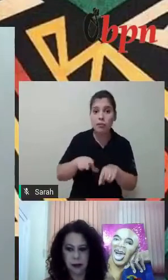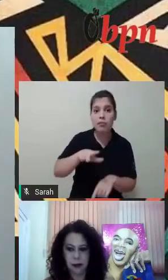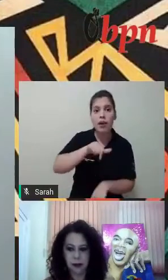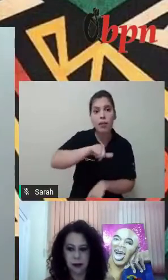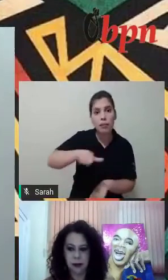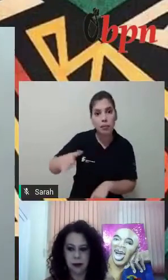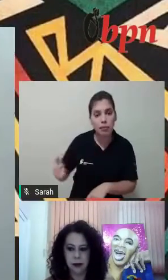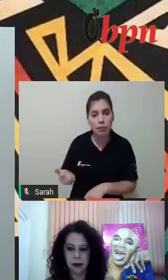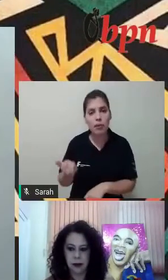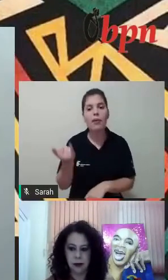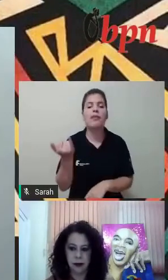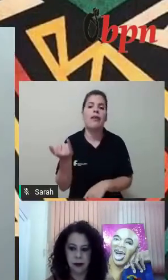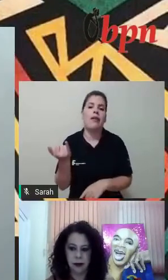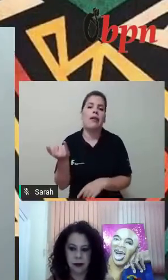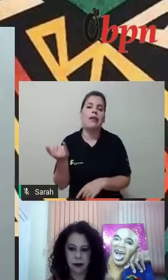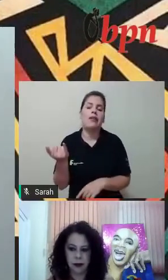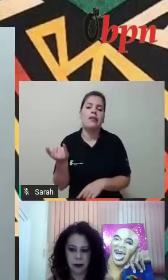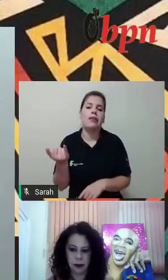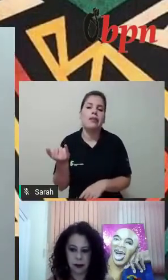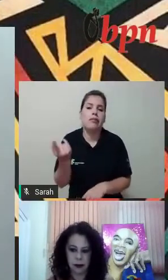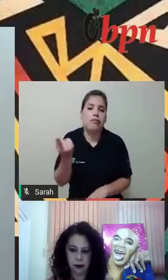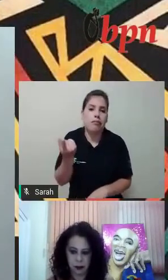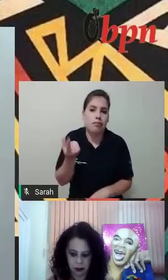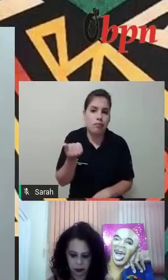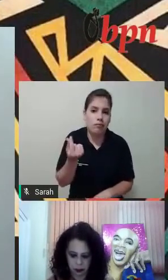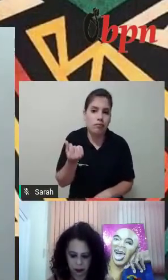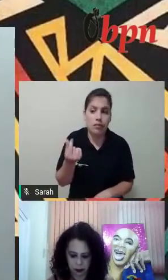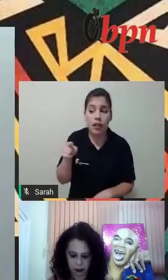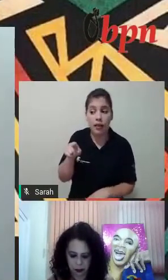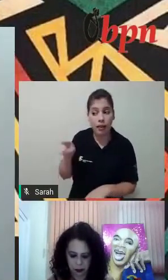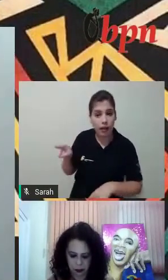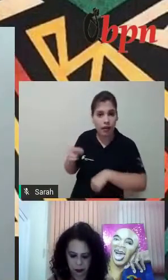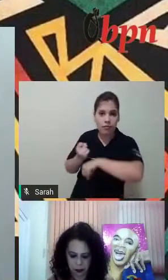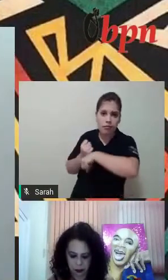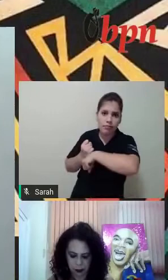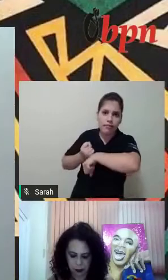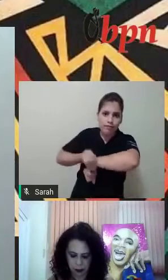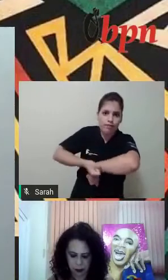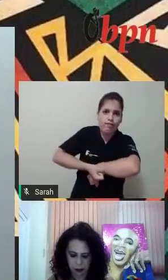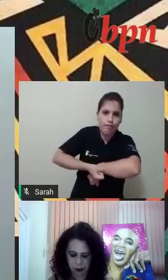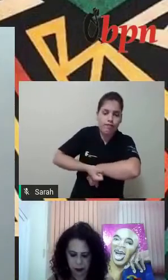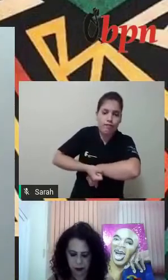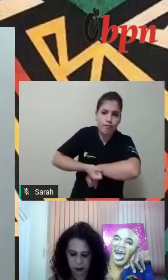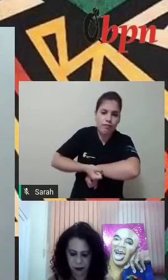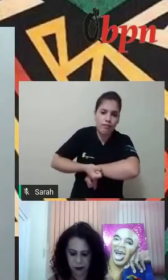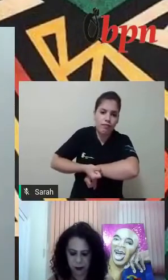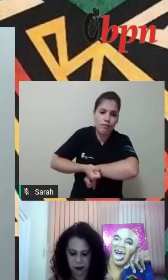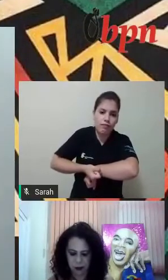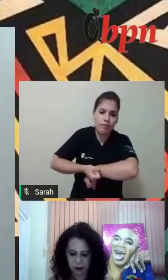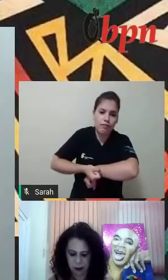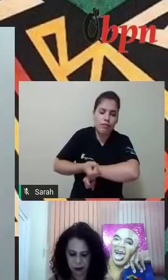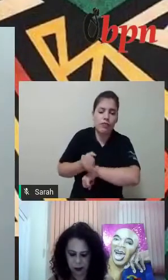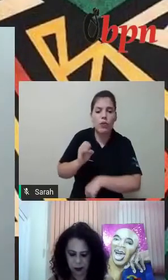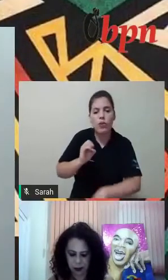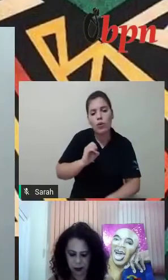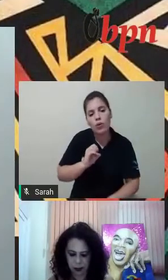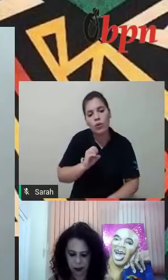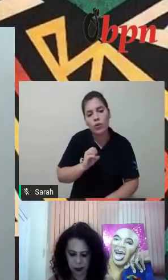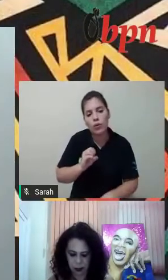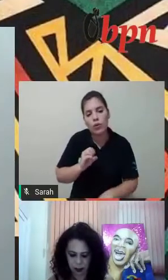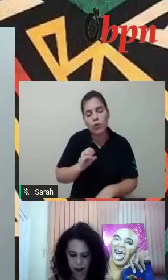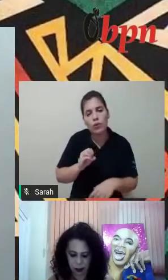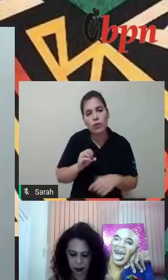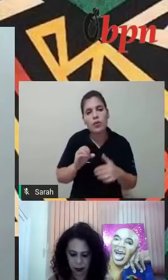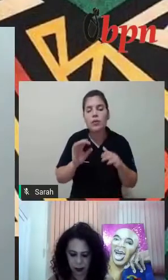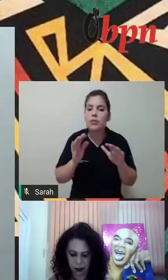para sujeitos escravizados ou ainda forros. Então, eu acho que, mais uma